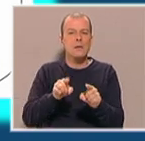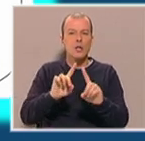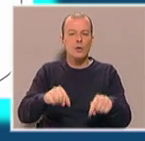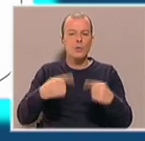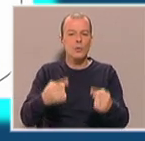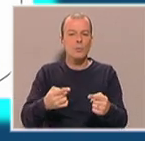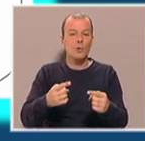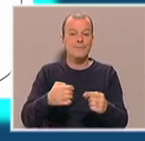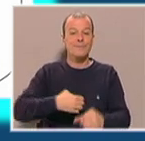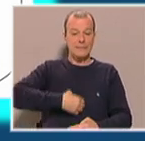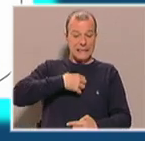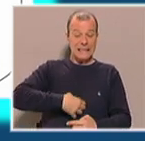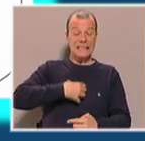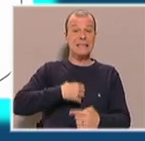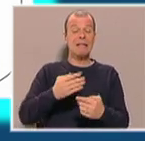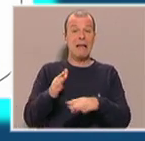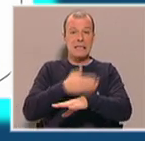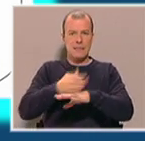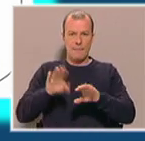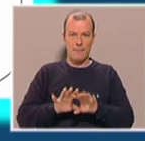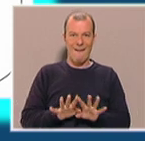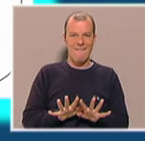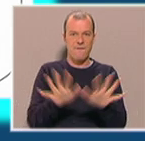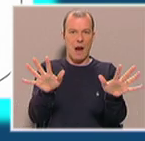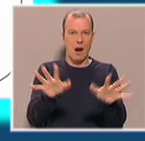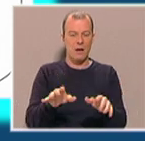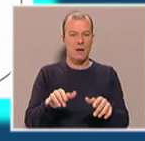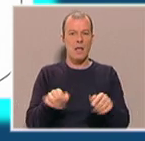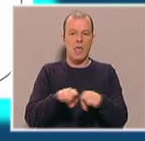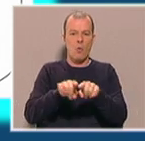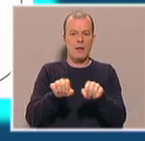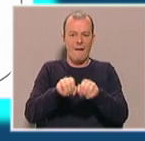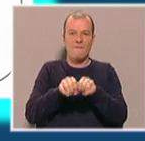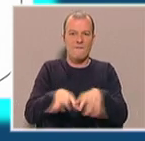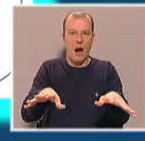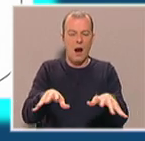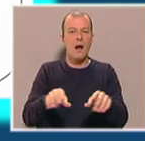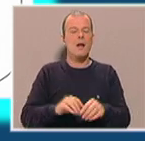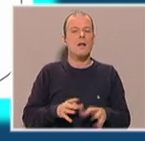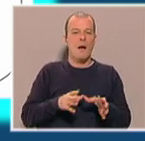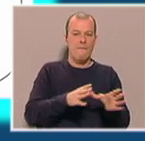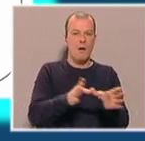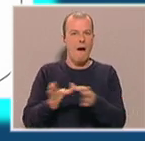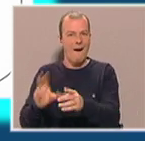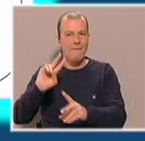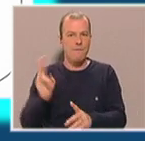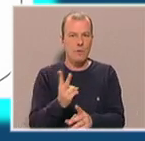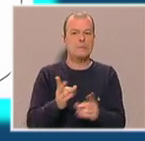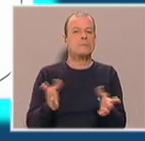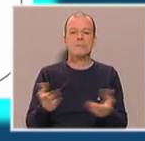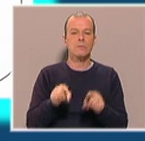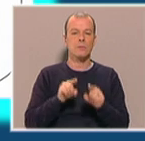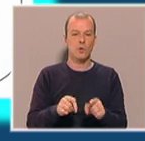E depois a traqueia vai dividir-se, ramificar-se, digamos assim, em dois canais diferentes, que são